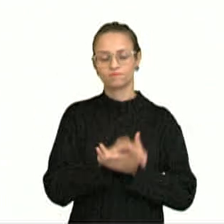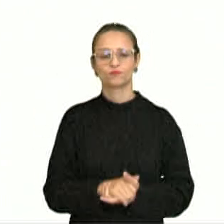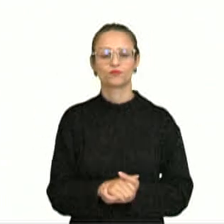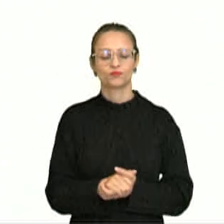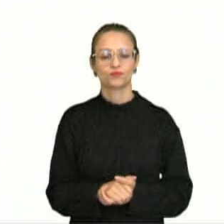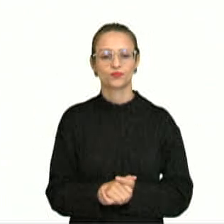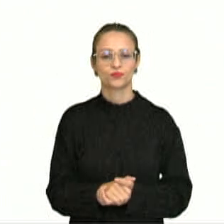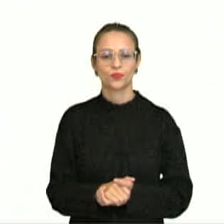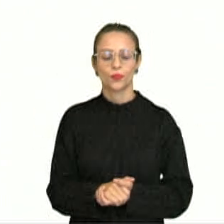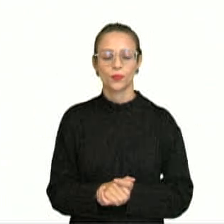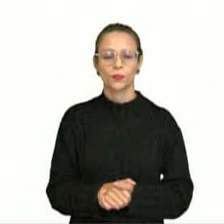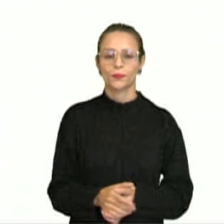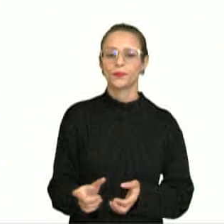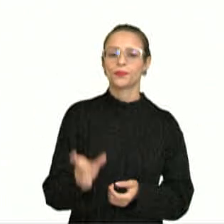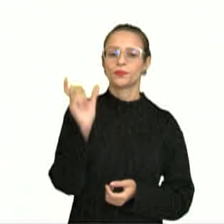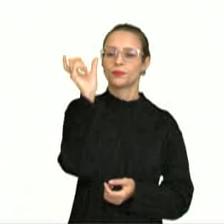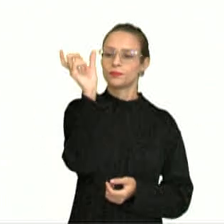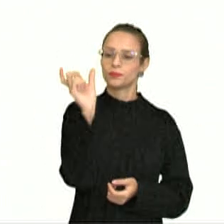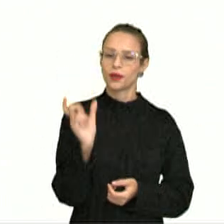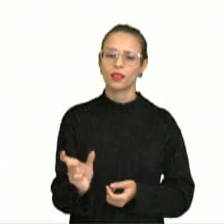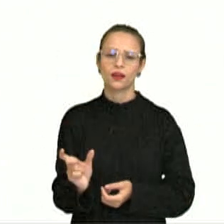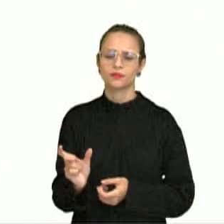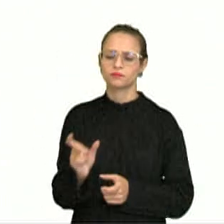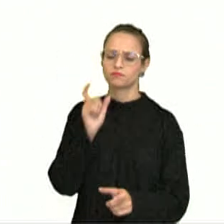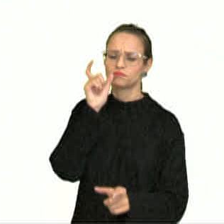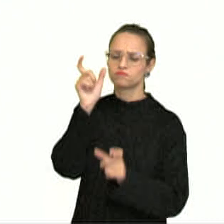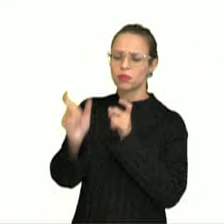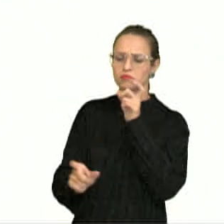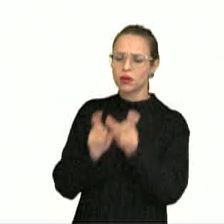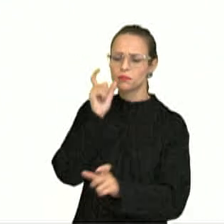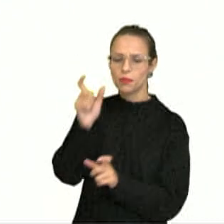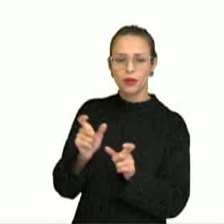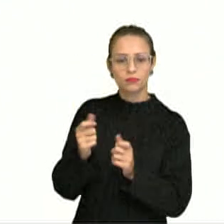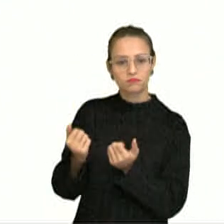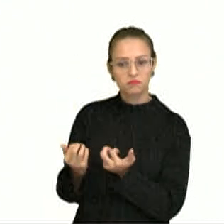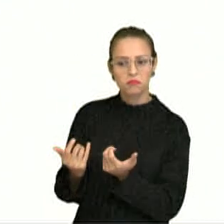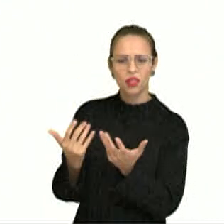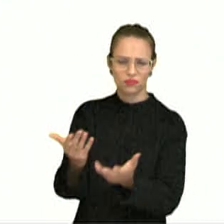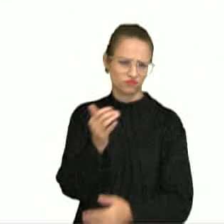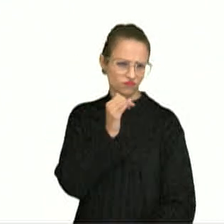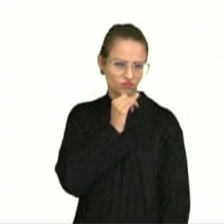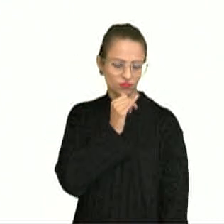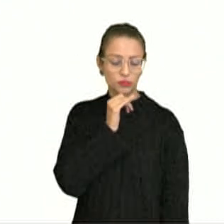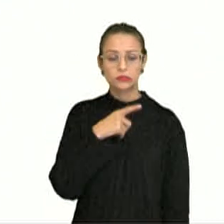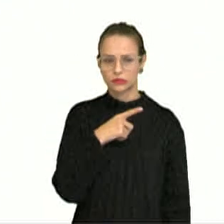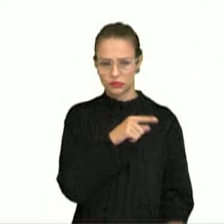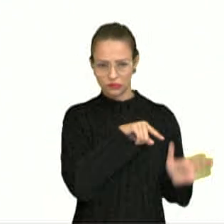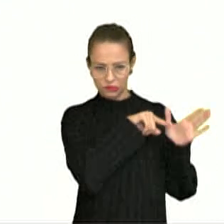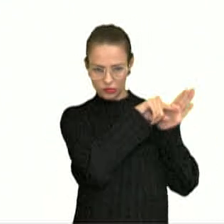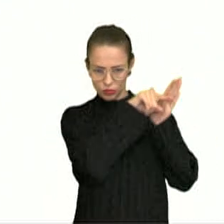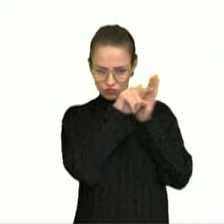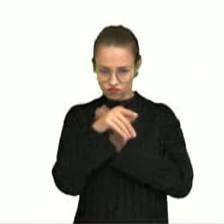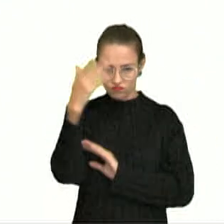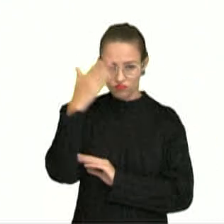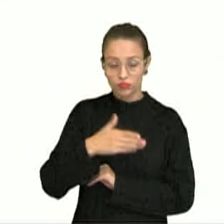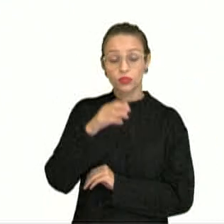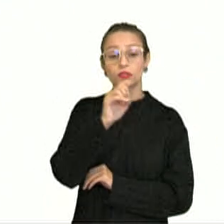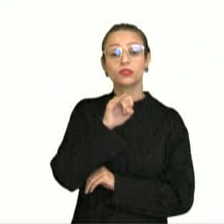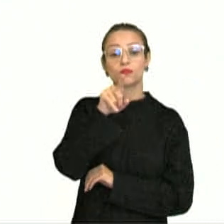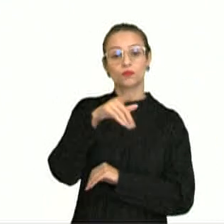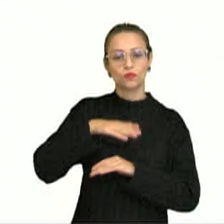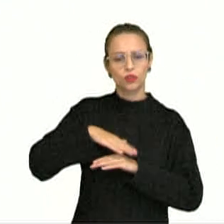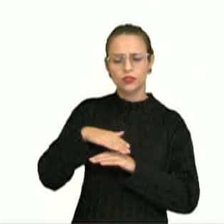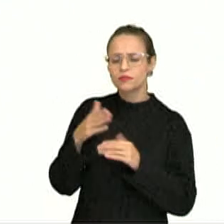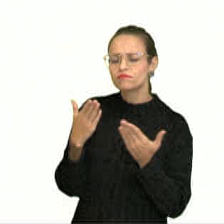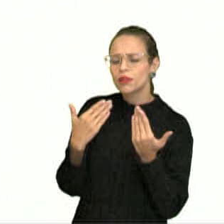efeito das palavras sobre plantas, por exemplo? Existem estudos aí que falam que se você conversar com as suas